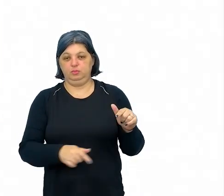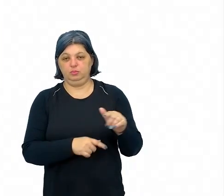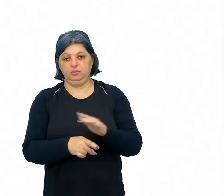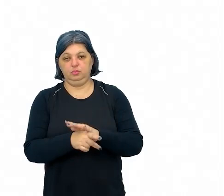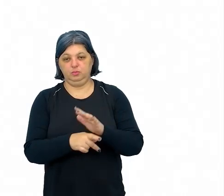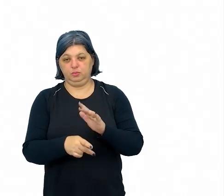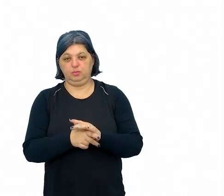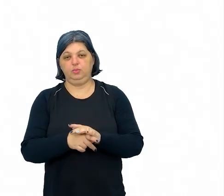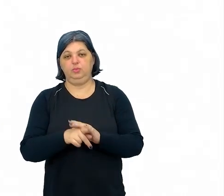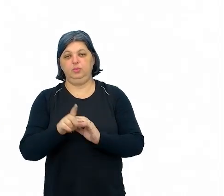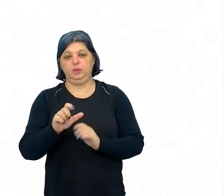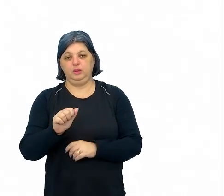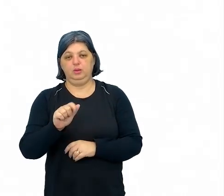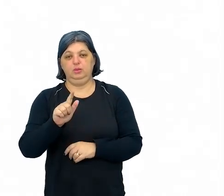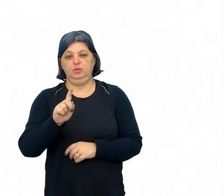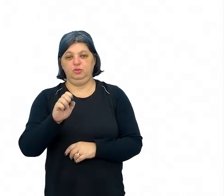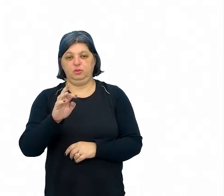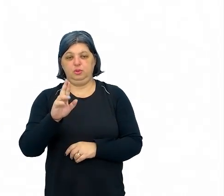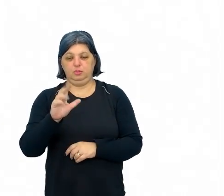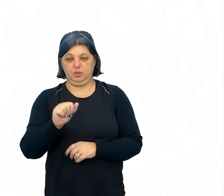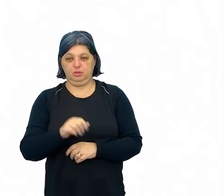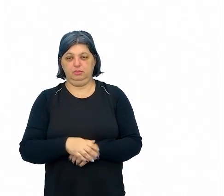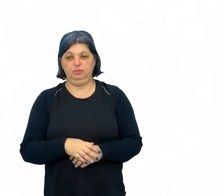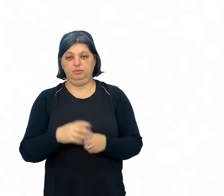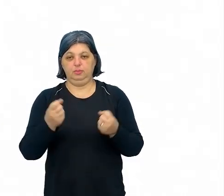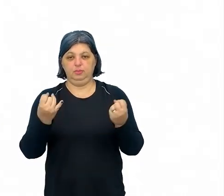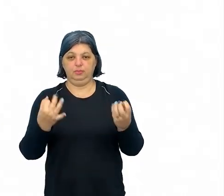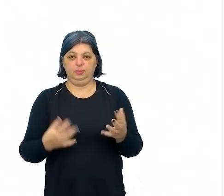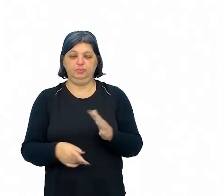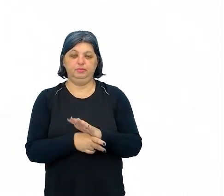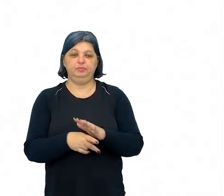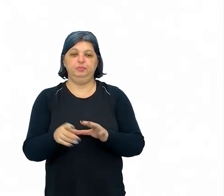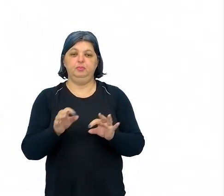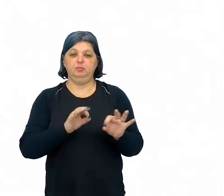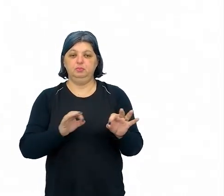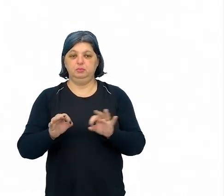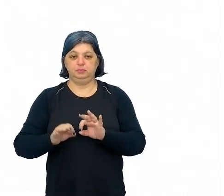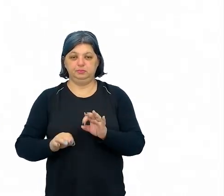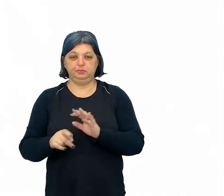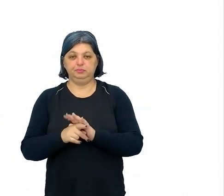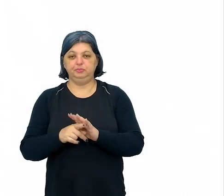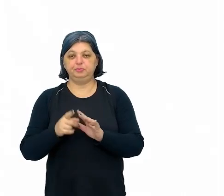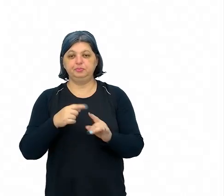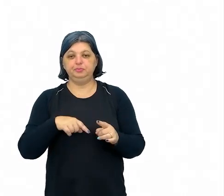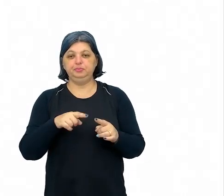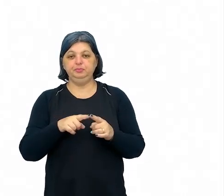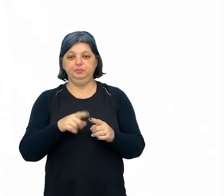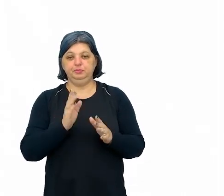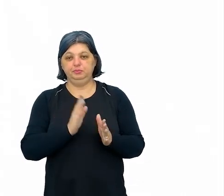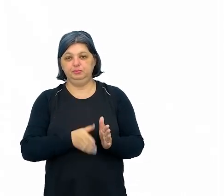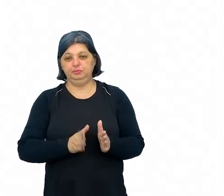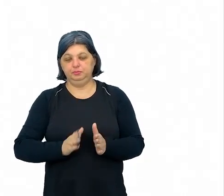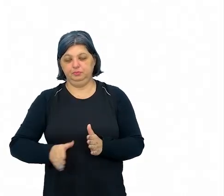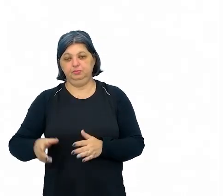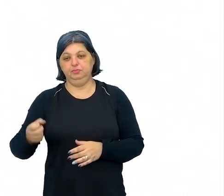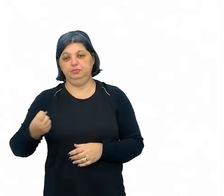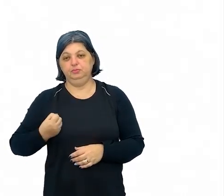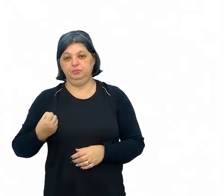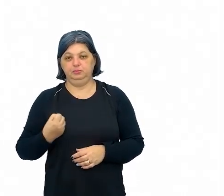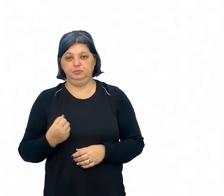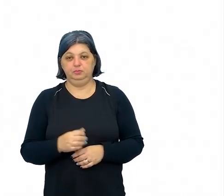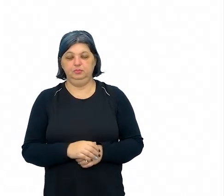que é a álgebra. Eu vou trabalhar com expressões algébricas, né? E a identificação da regularidade de